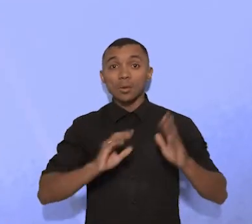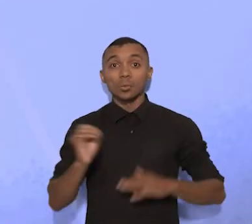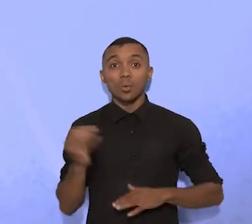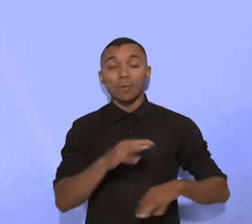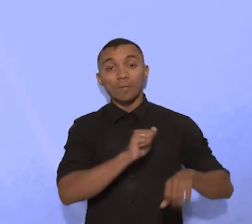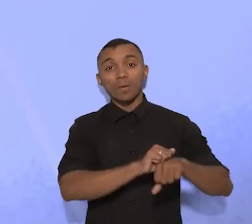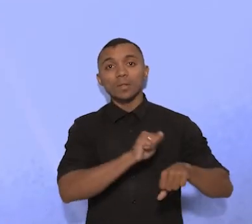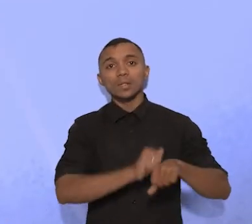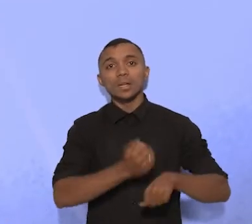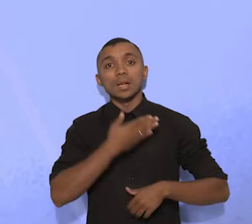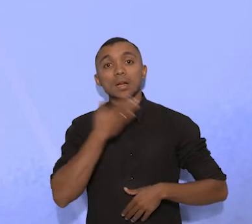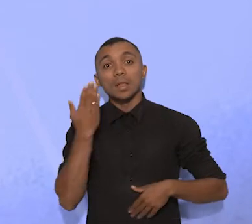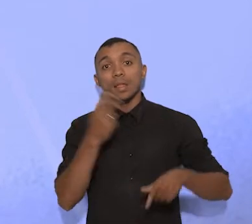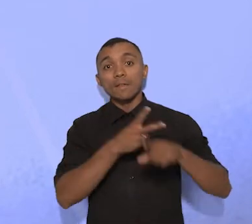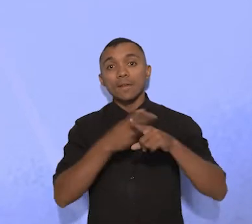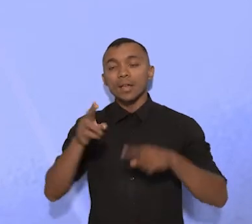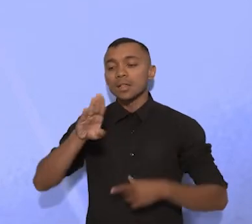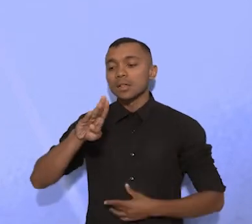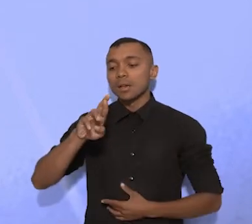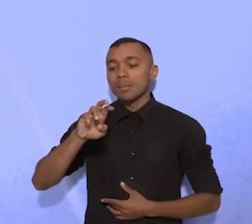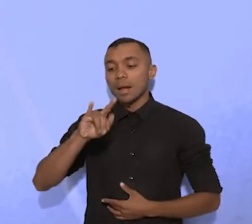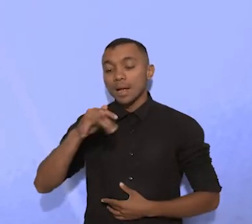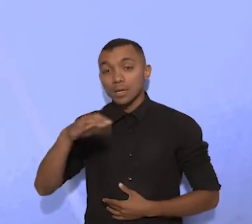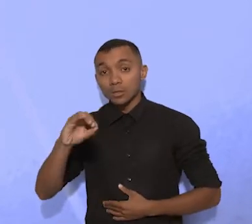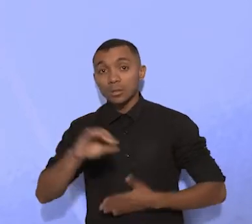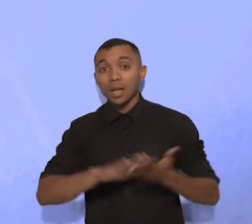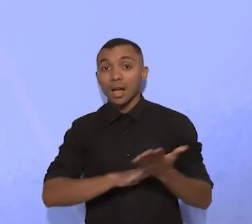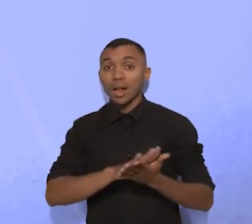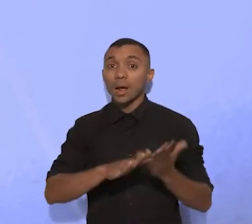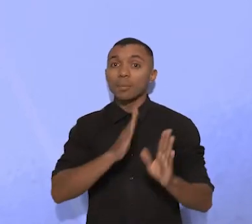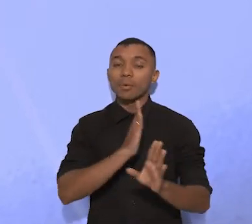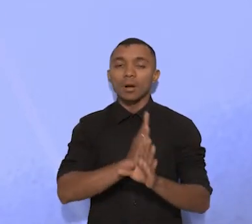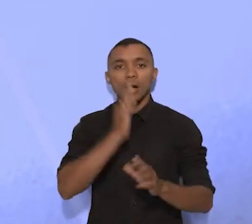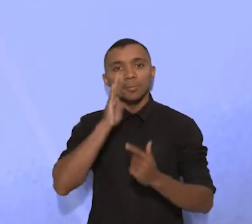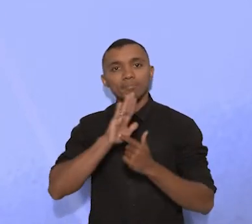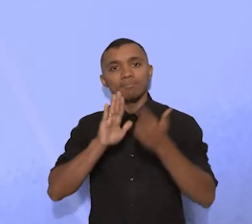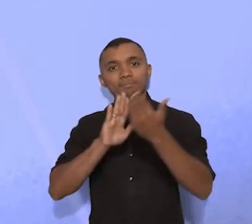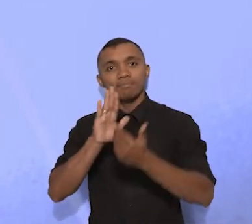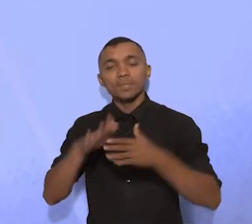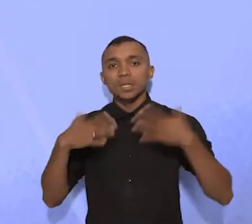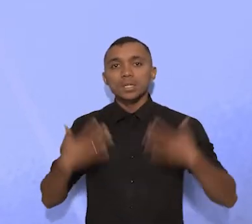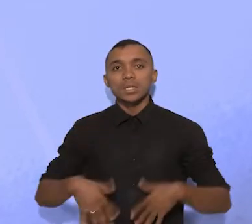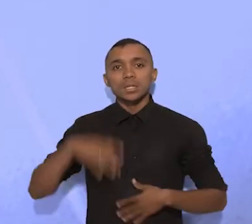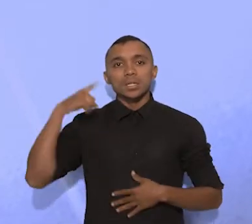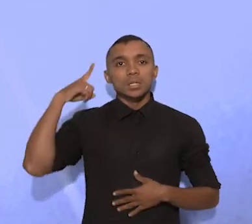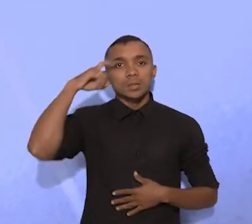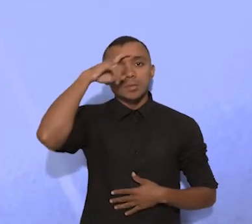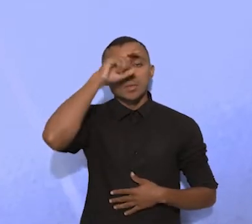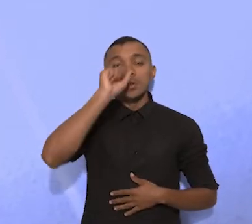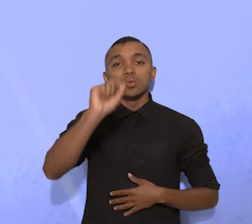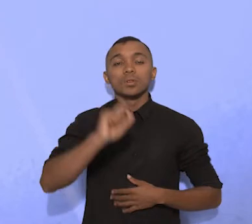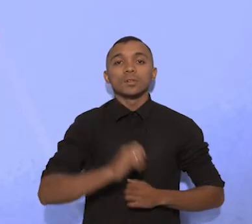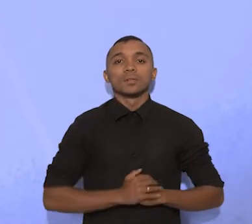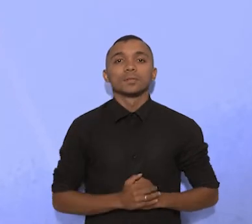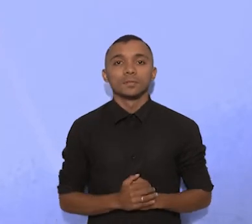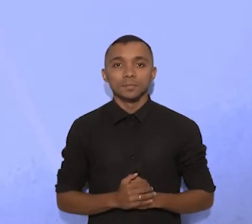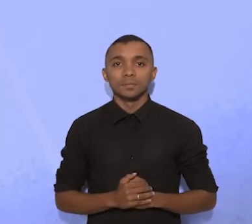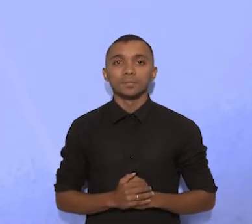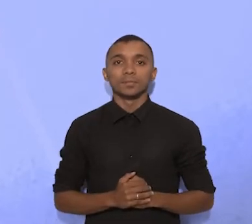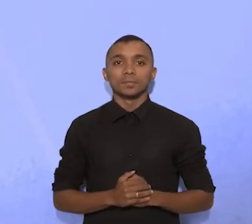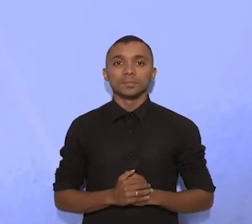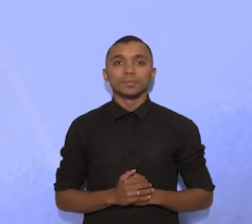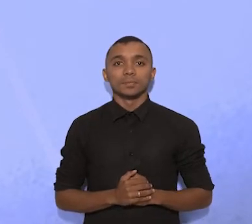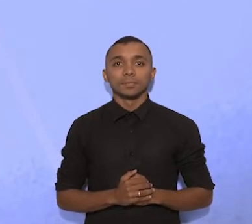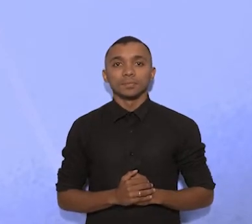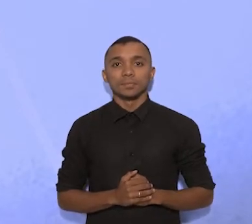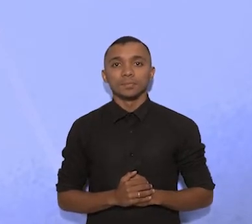não conseguiu vencer o Bragantino lá, para mostrar como é complicado. E isso é algo que